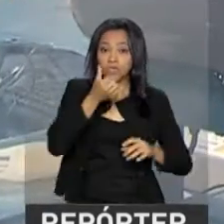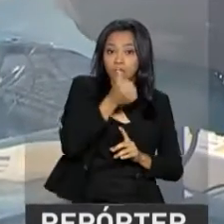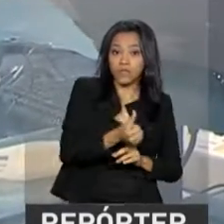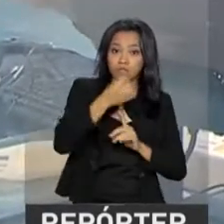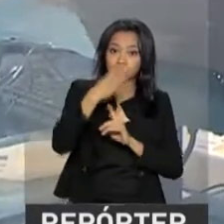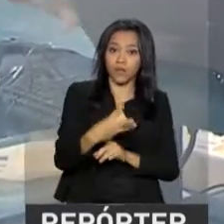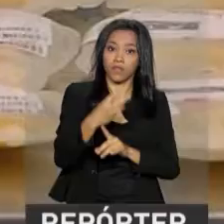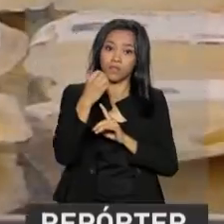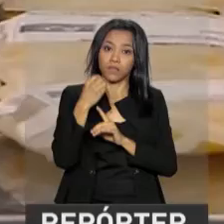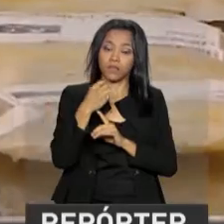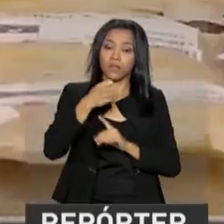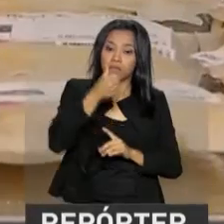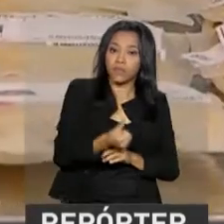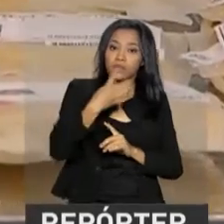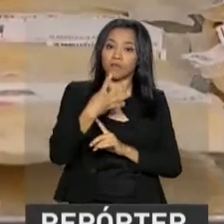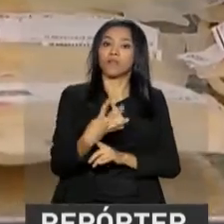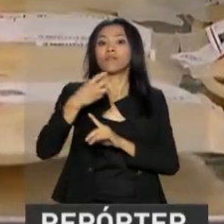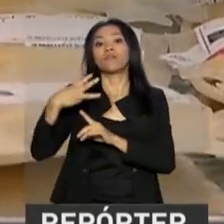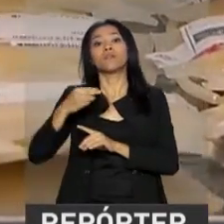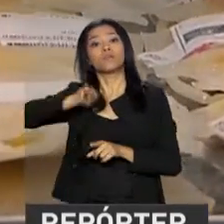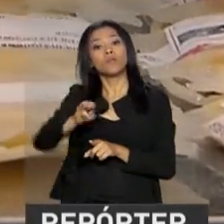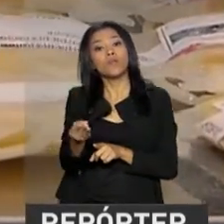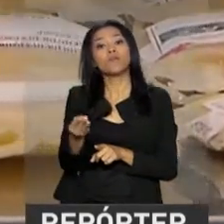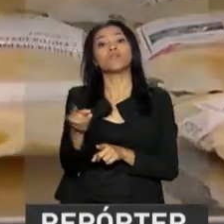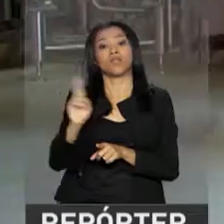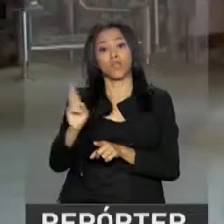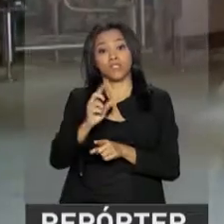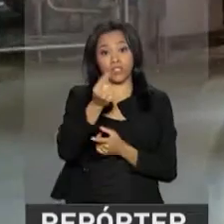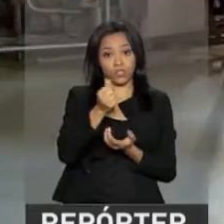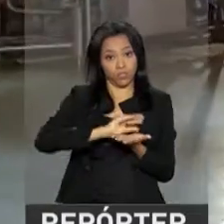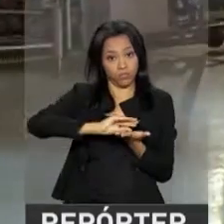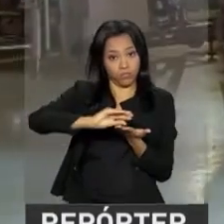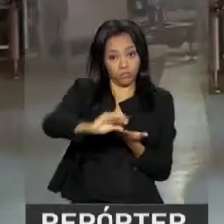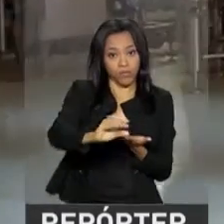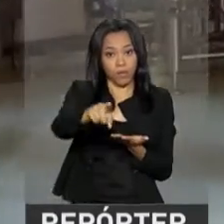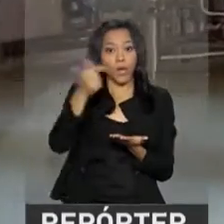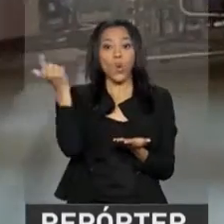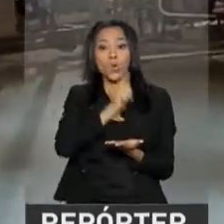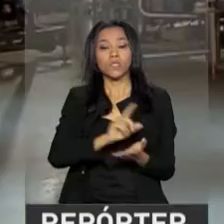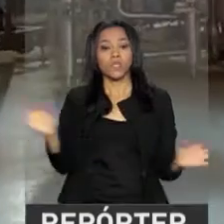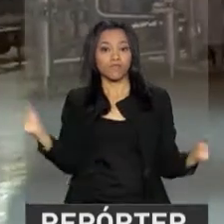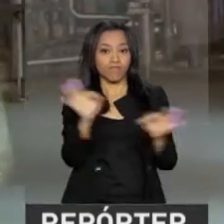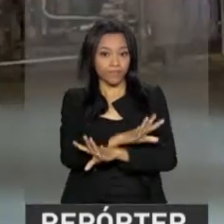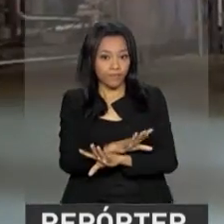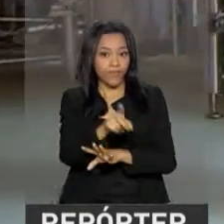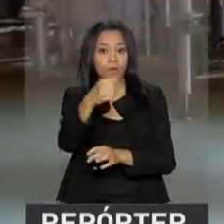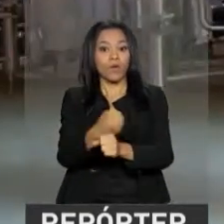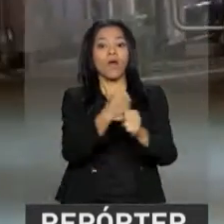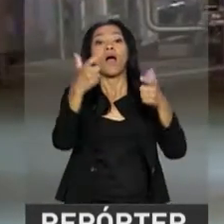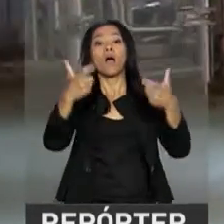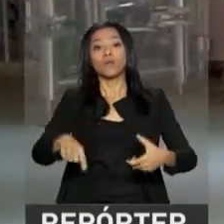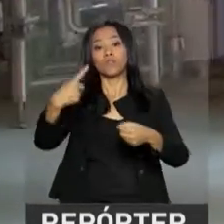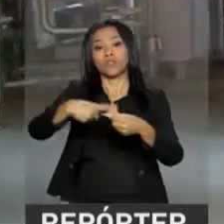milhões de reais entre investimentos públicos e privados para concluir o Parque Industrial da Hemobras, localizado em